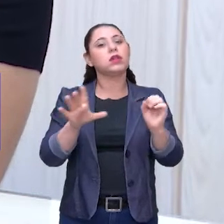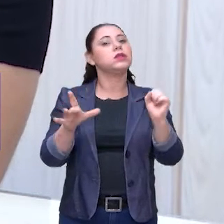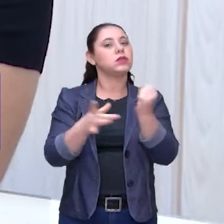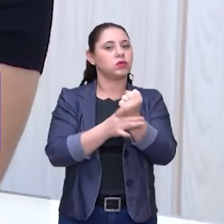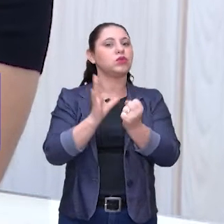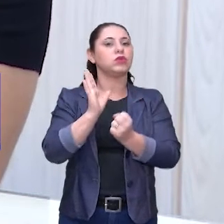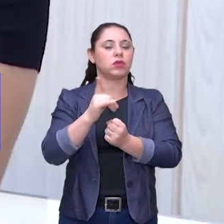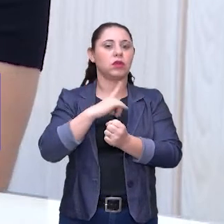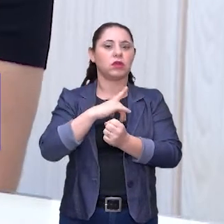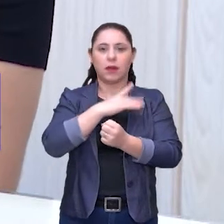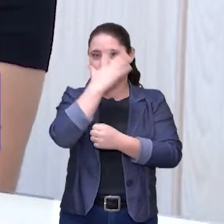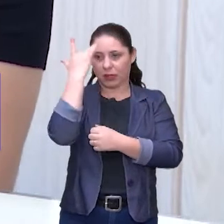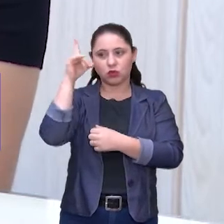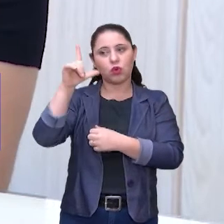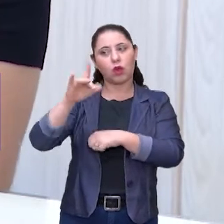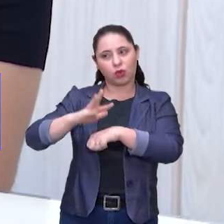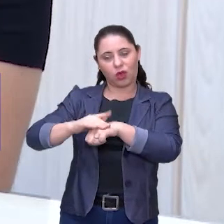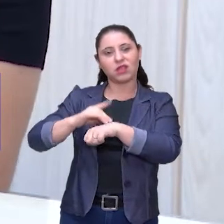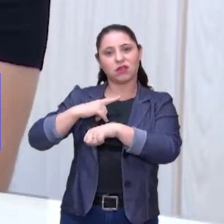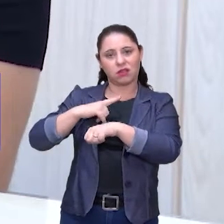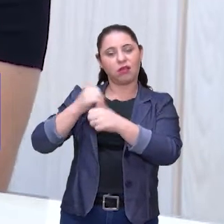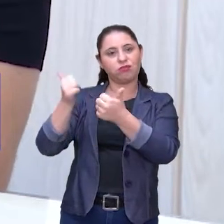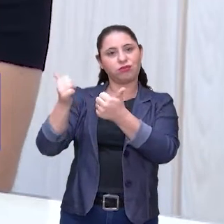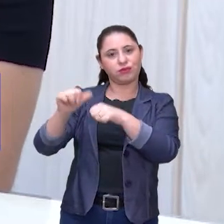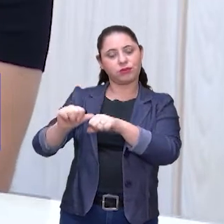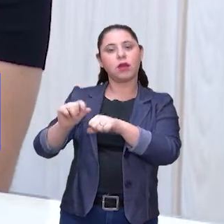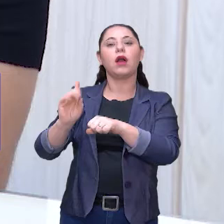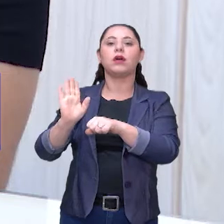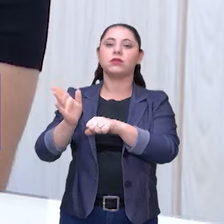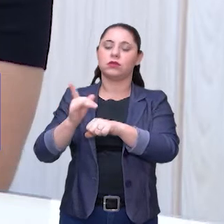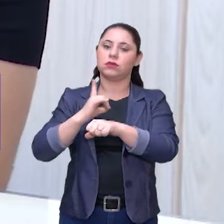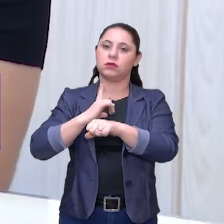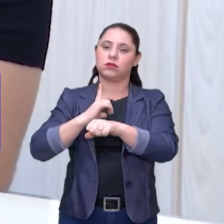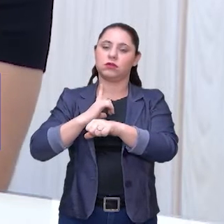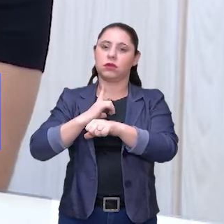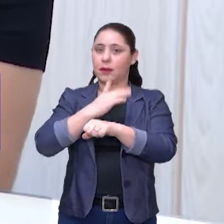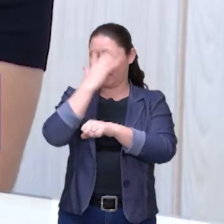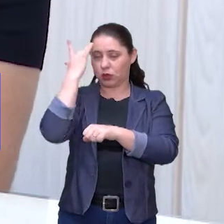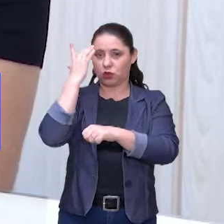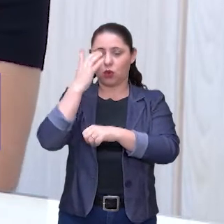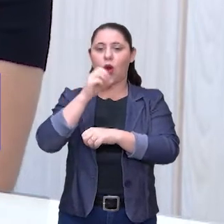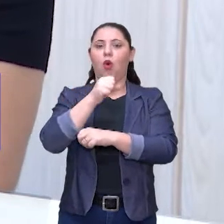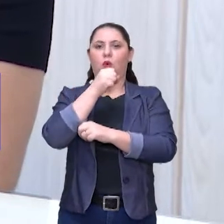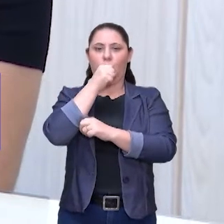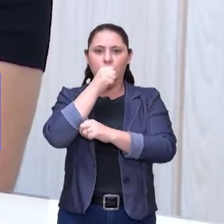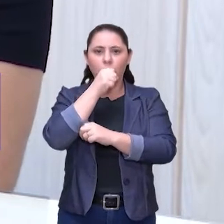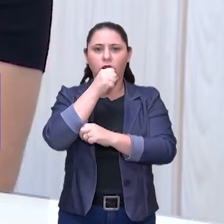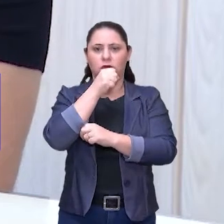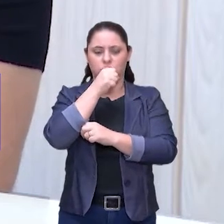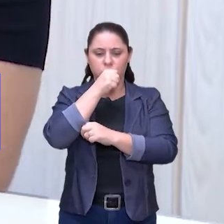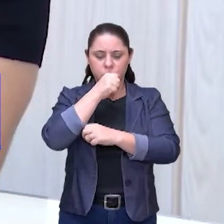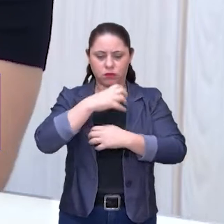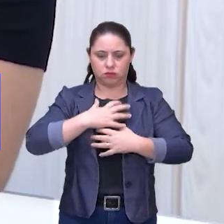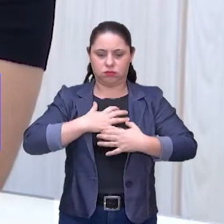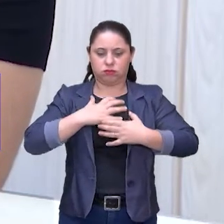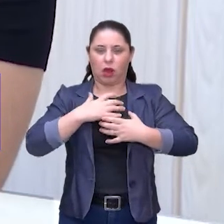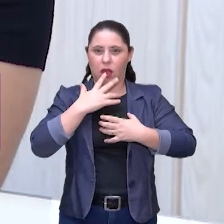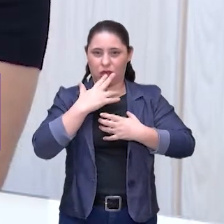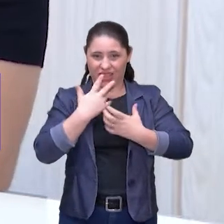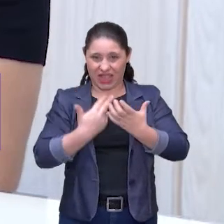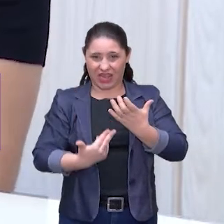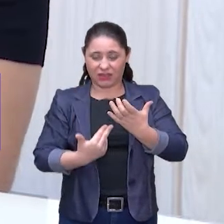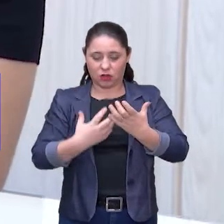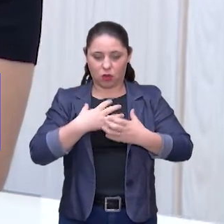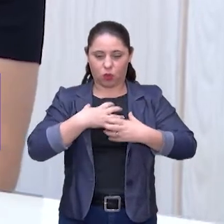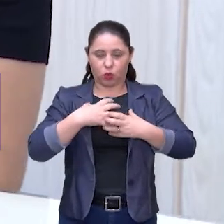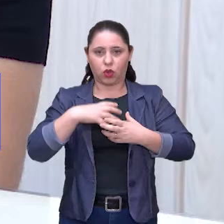essas medicações. Mas hoje tem medicações até seguras, né? Mesmo os pacientes que têm essas doenças. Tá? O paciente